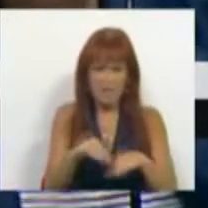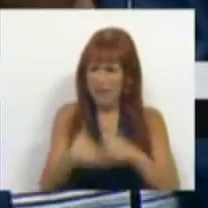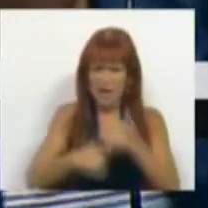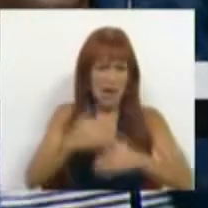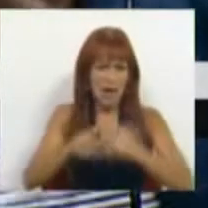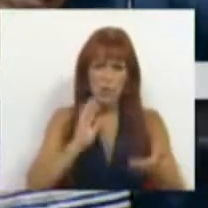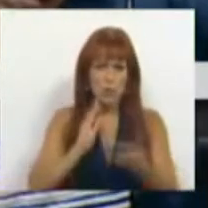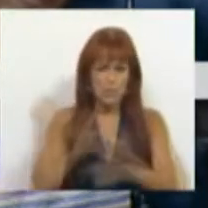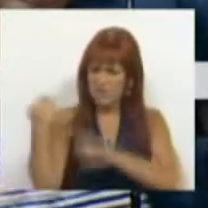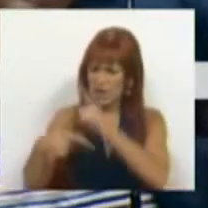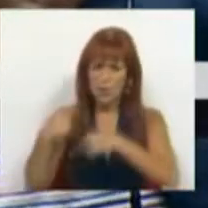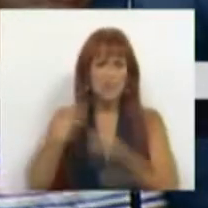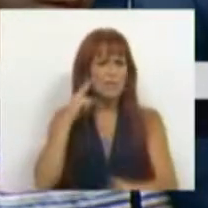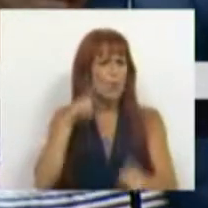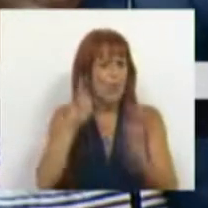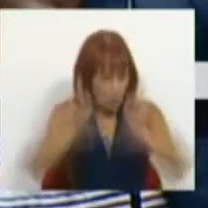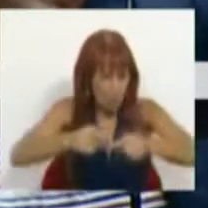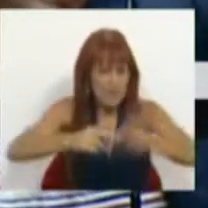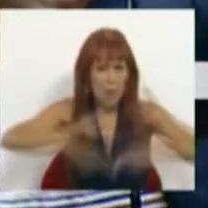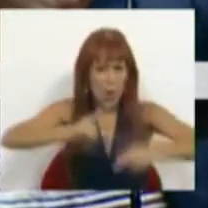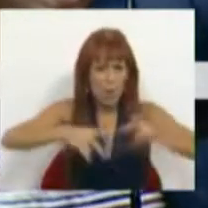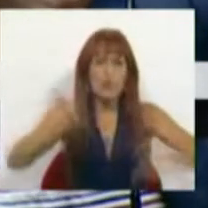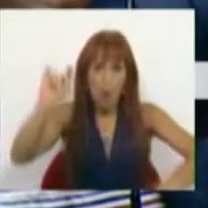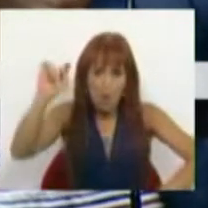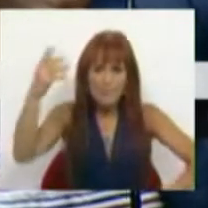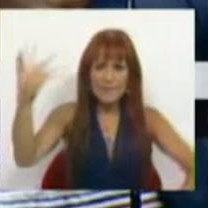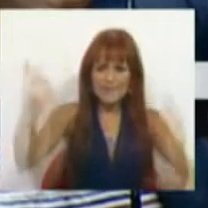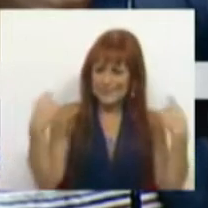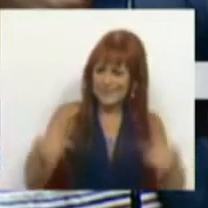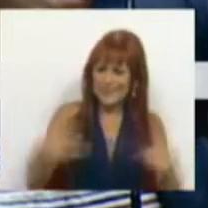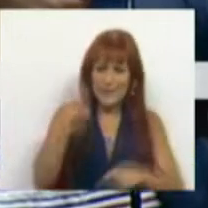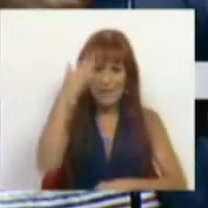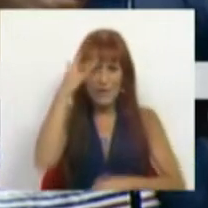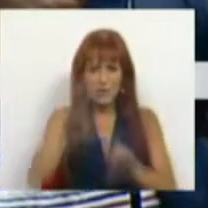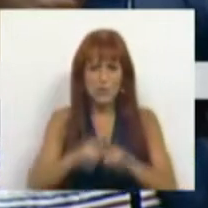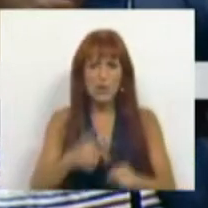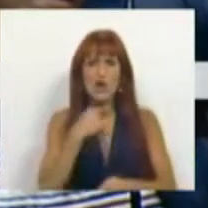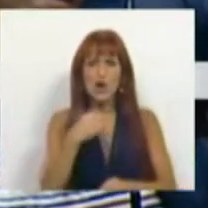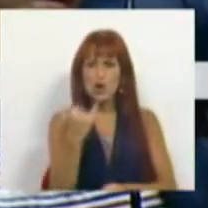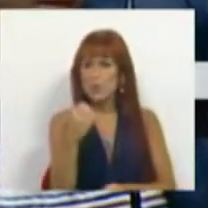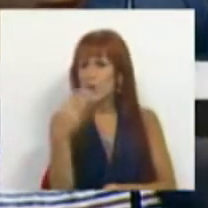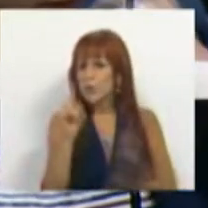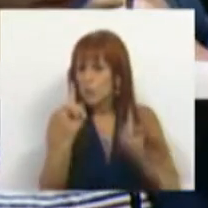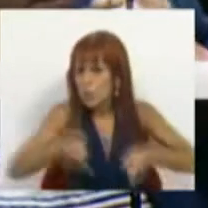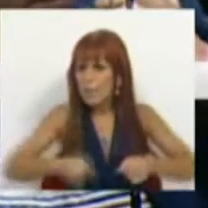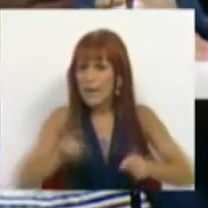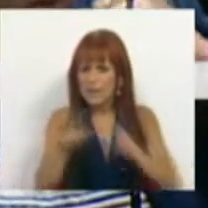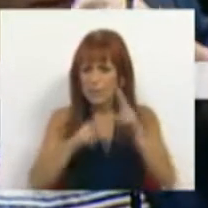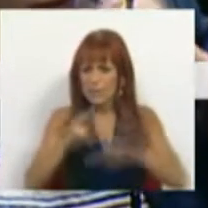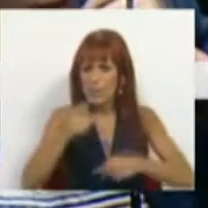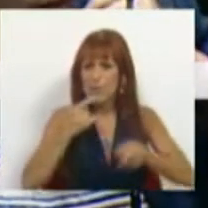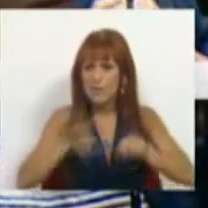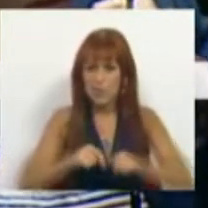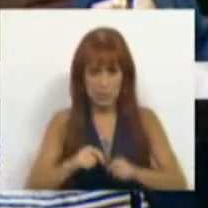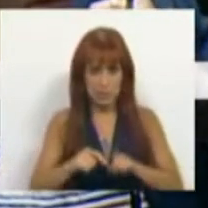avançado nos últimos anos no sentido de dar início às obras. Apesar de ter estado previsto para agosto de 2011 o início de requalificação por